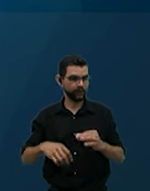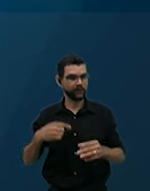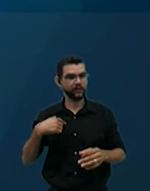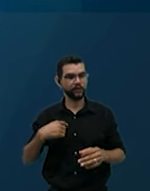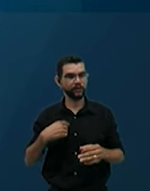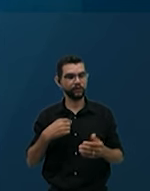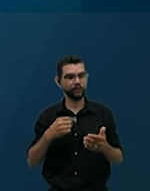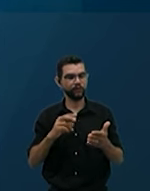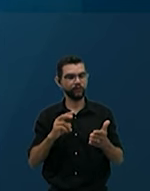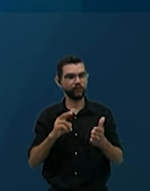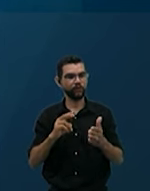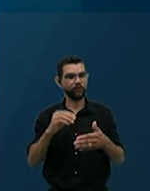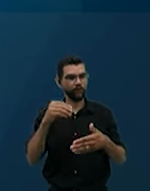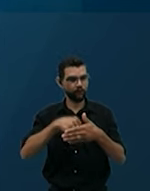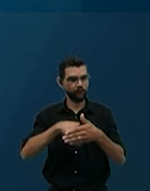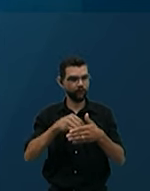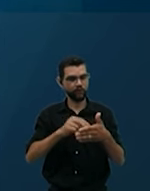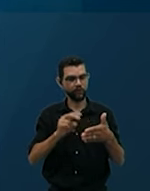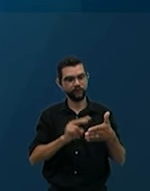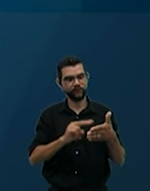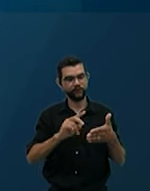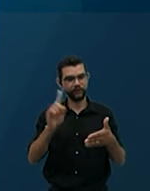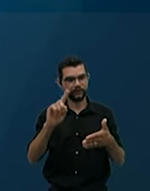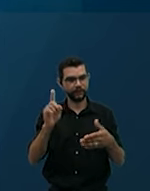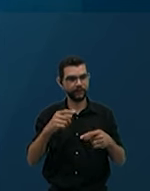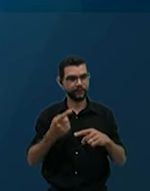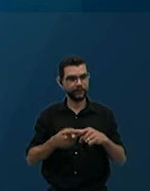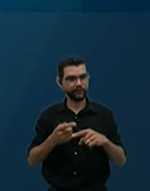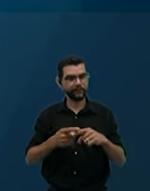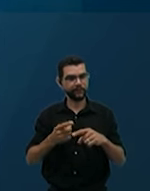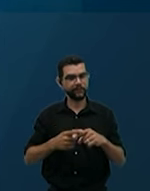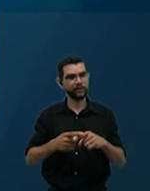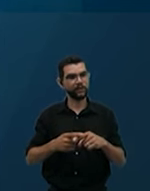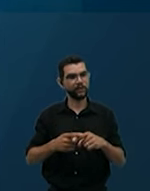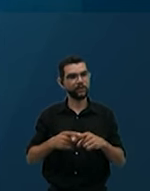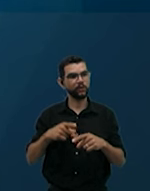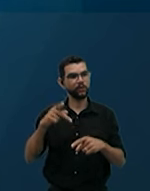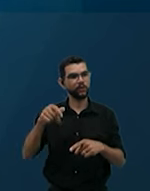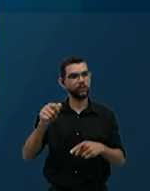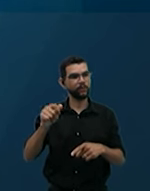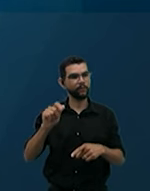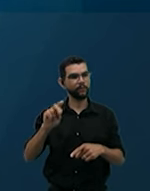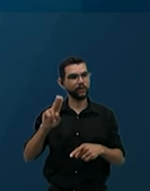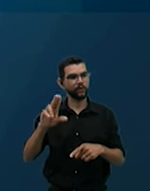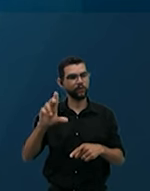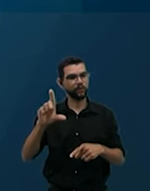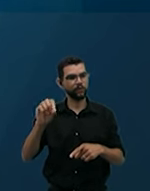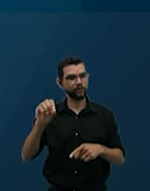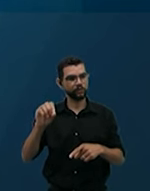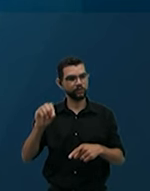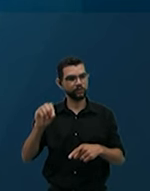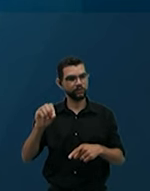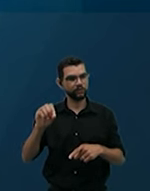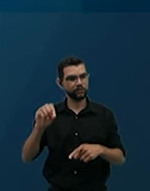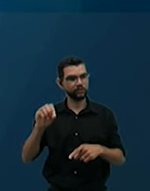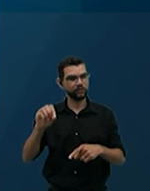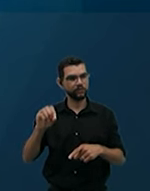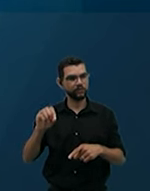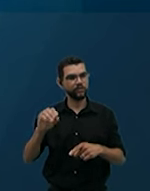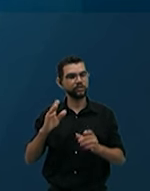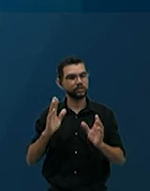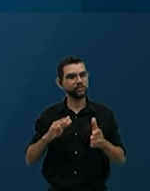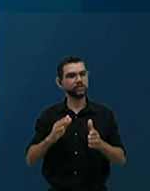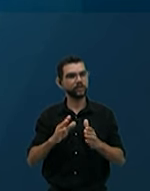porque o eminente ministro Paulo Sérgio já adiantou o pedido de vista, e deixaremos, evidentemente, o debate